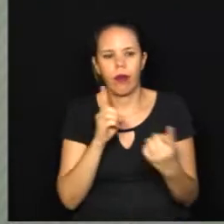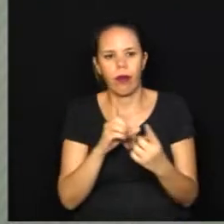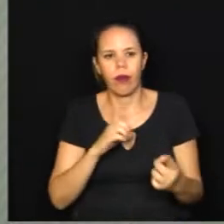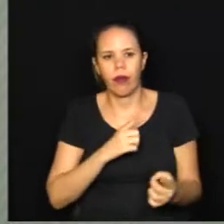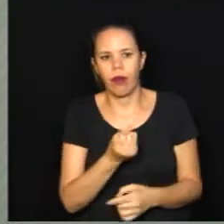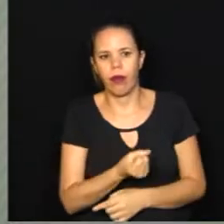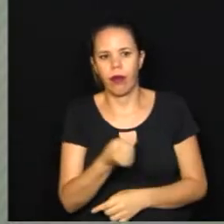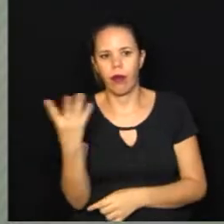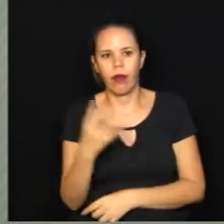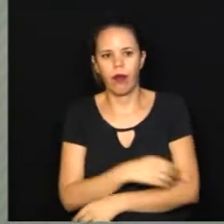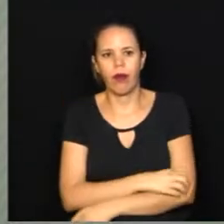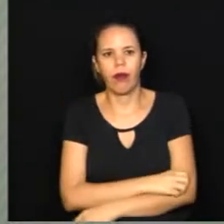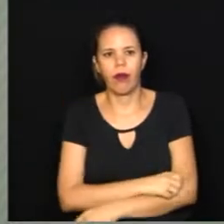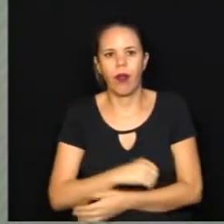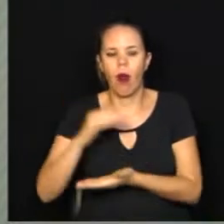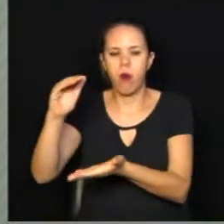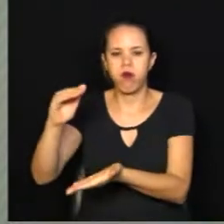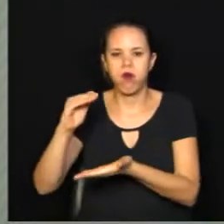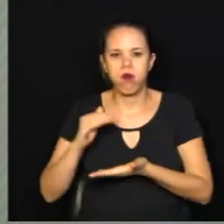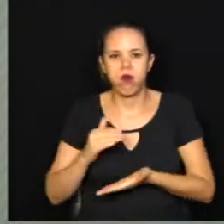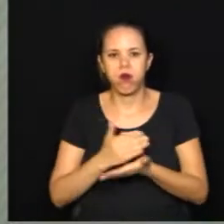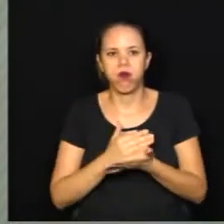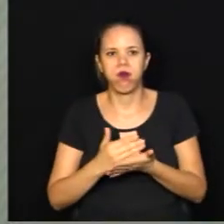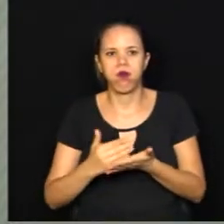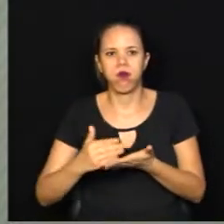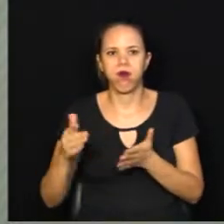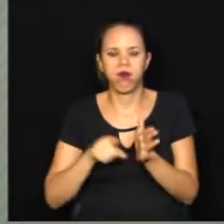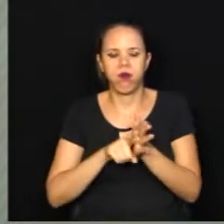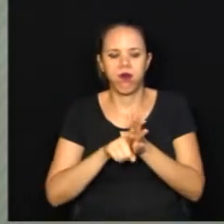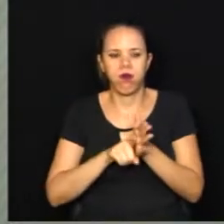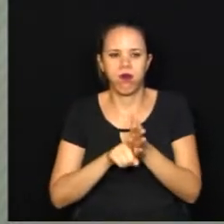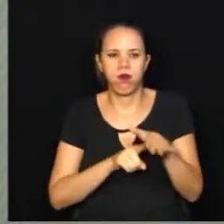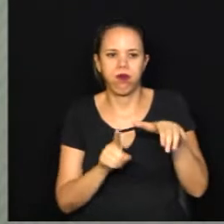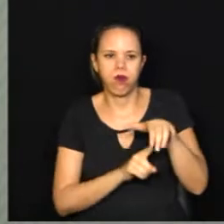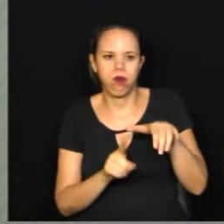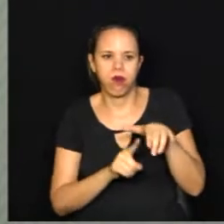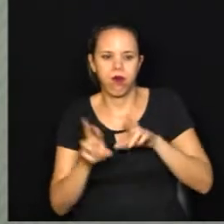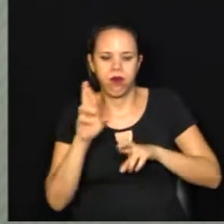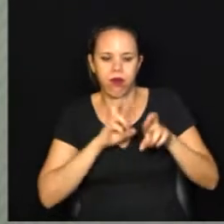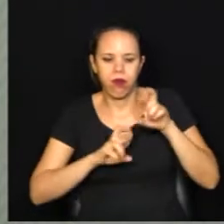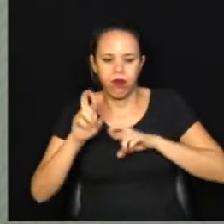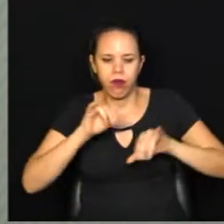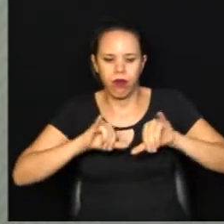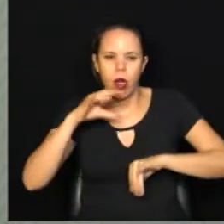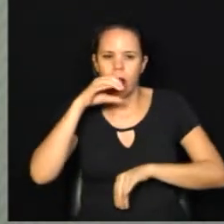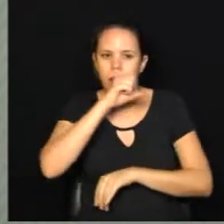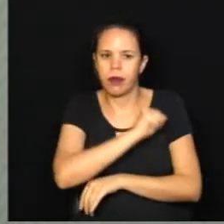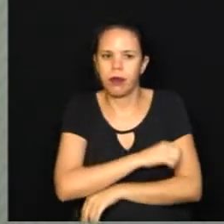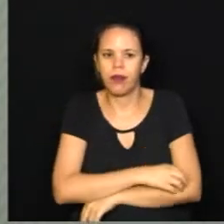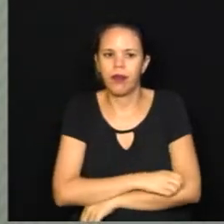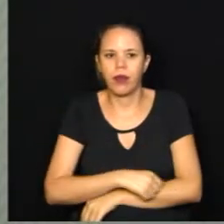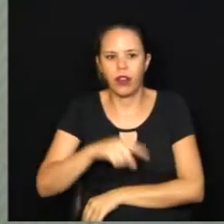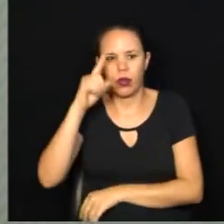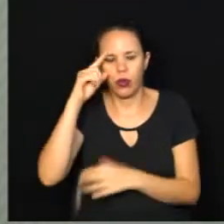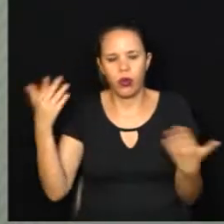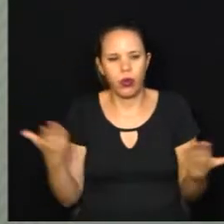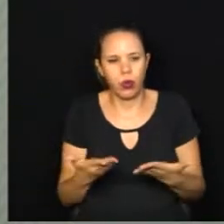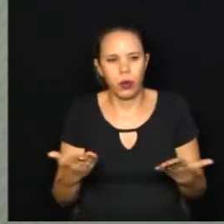lotes suficientes para iniciar um estudo clínico, que deverá ser muito rápido. E no dia de hoje